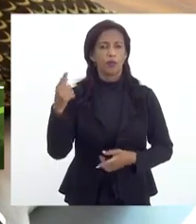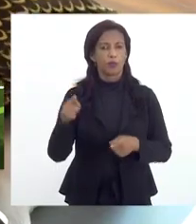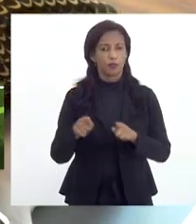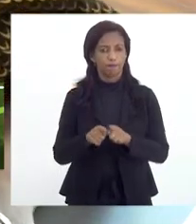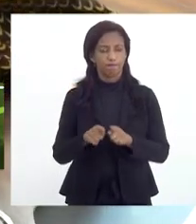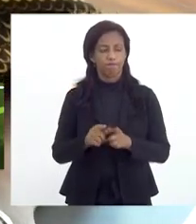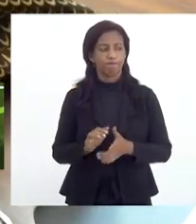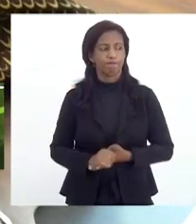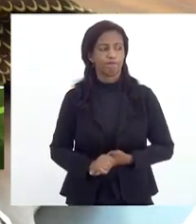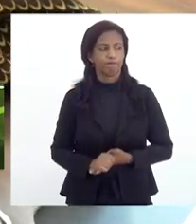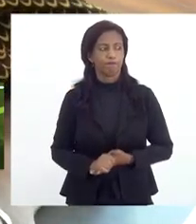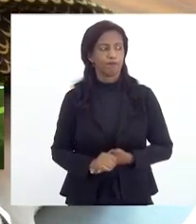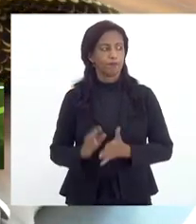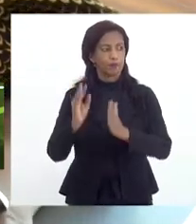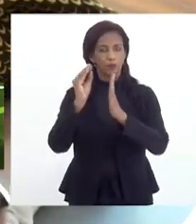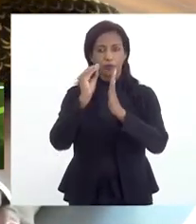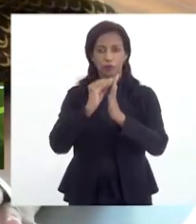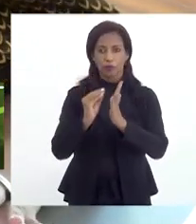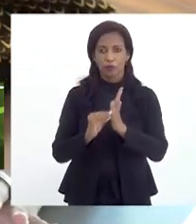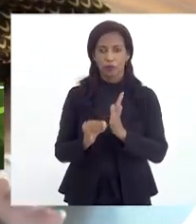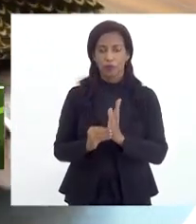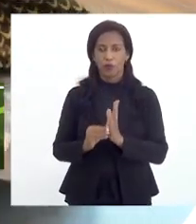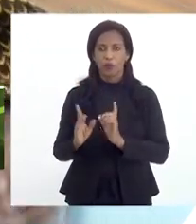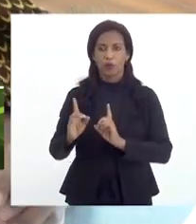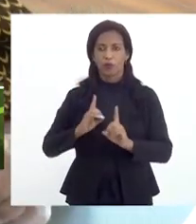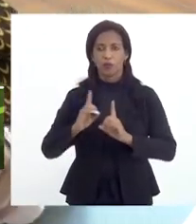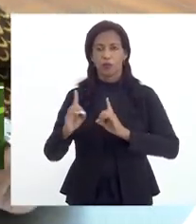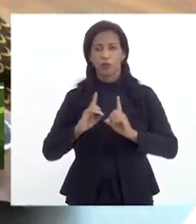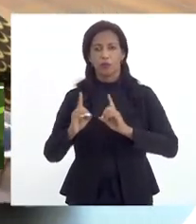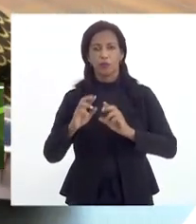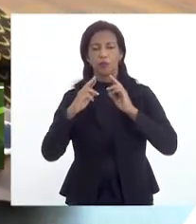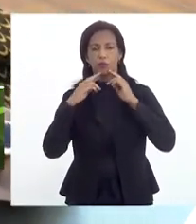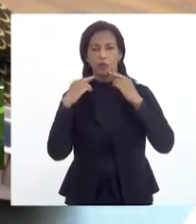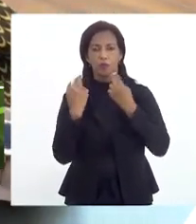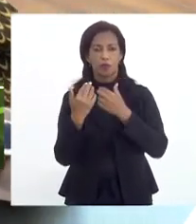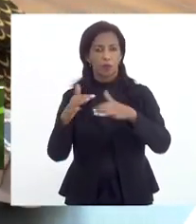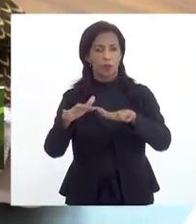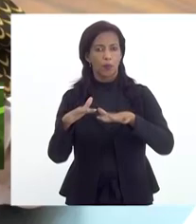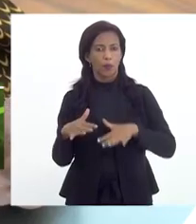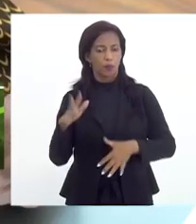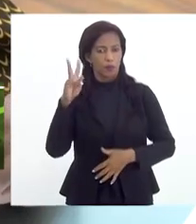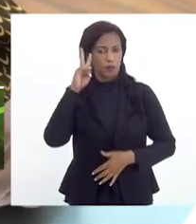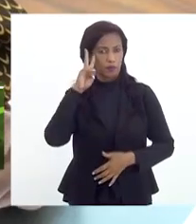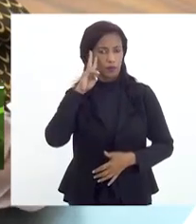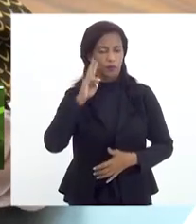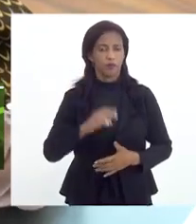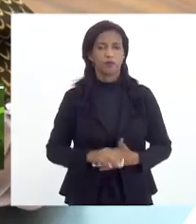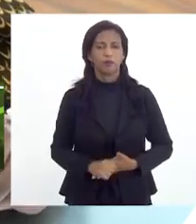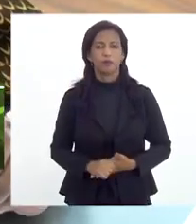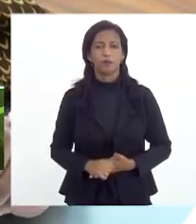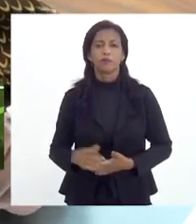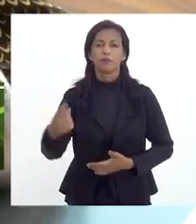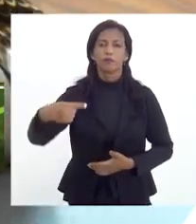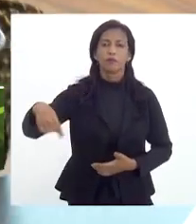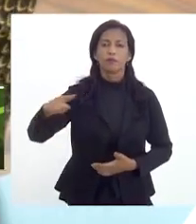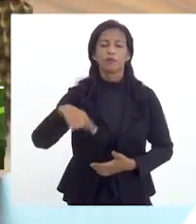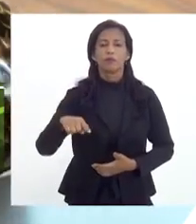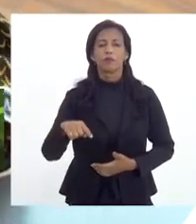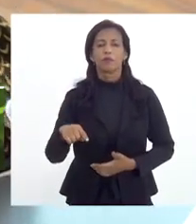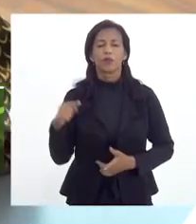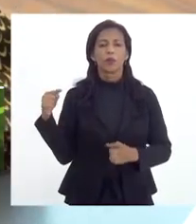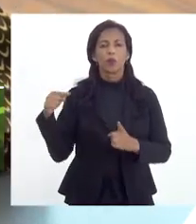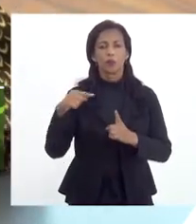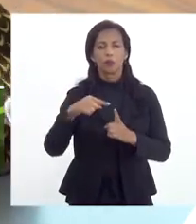Que os critérios Que serão discutidos Na audiência pública De segunda-feira Eles sejam muito